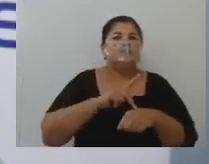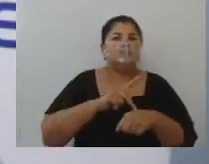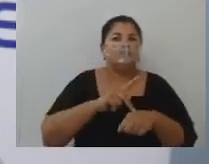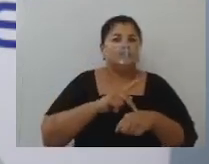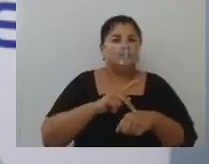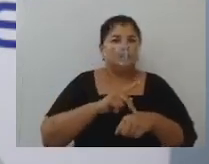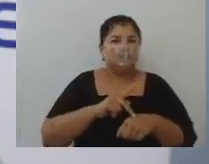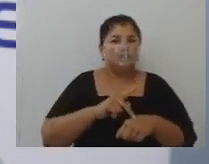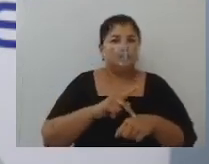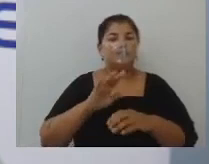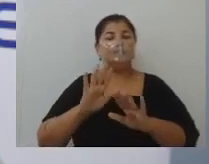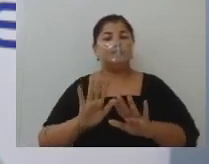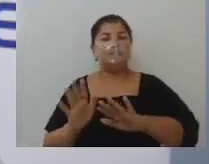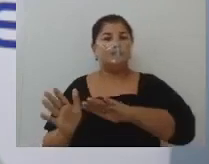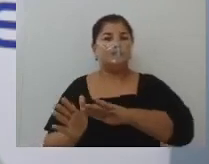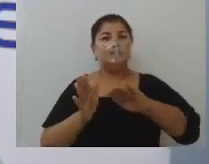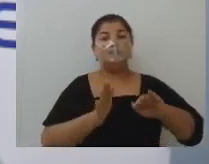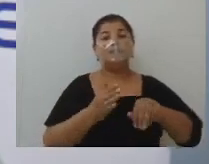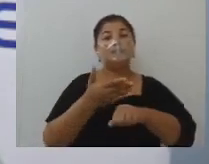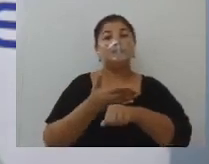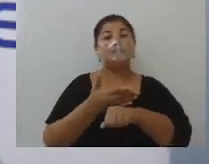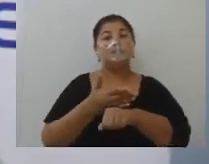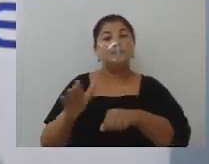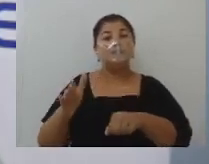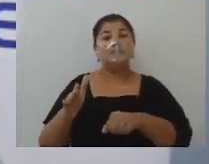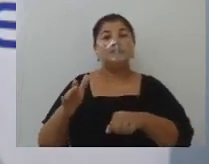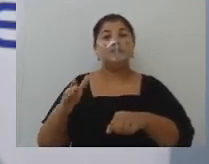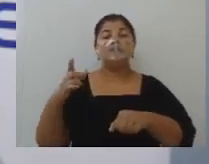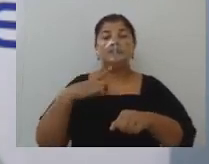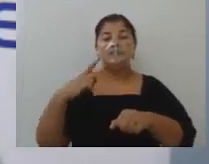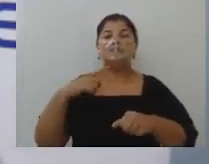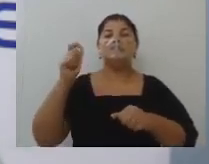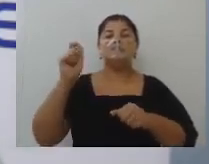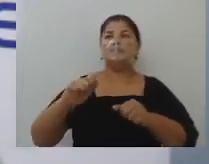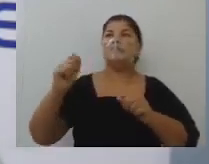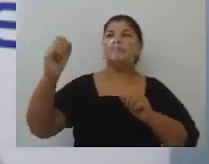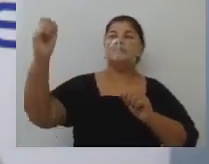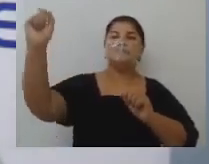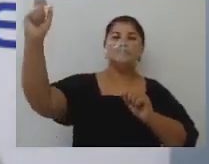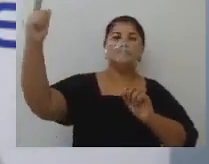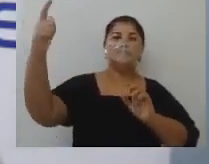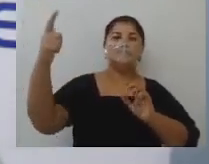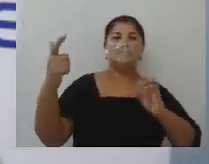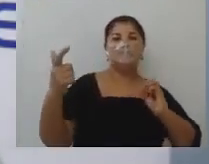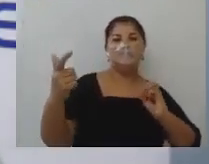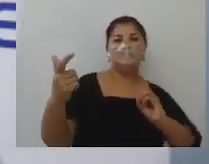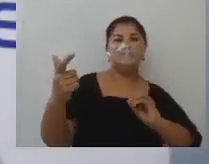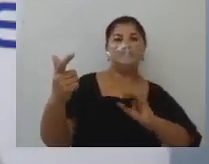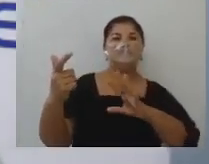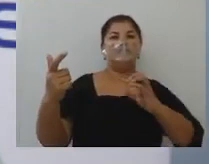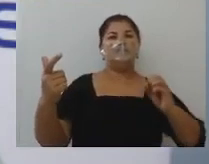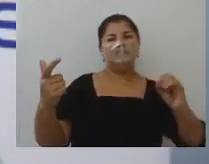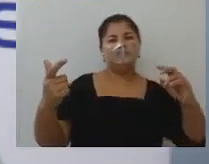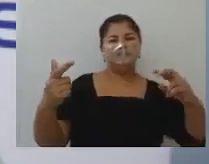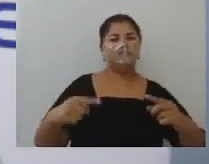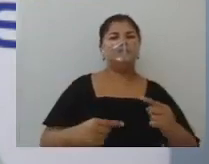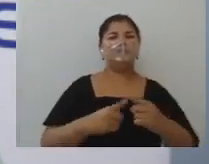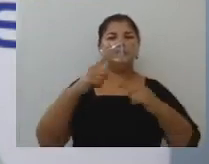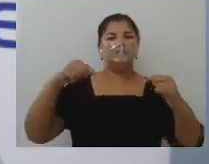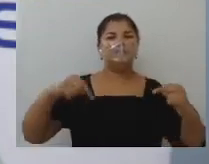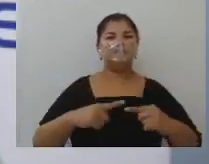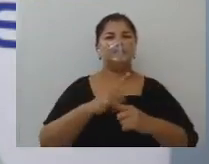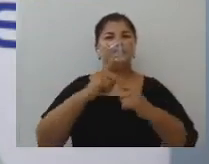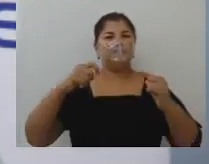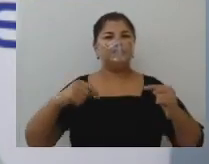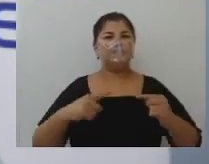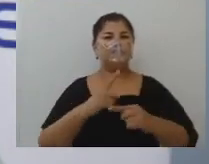que a gente chama branco são aquelas substâncias que conseguem refletir o máximo de frequência possível. E aí